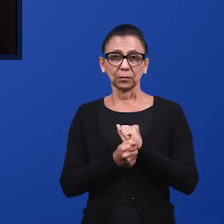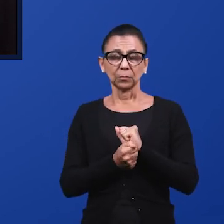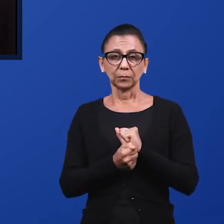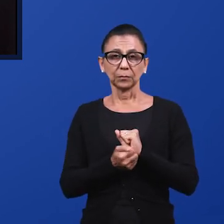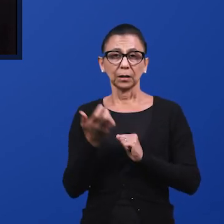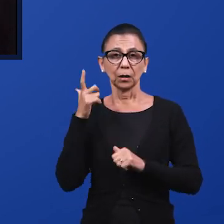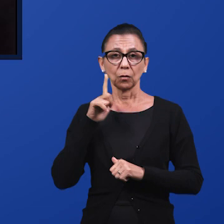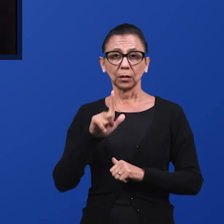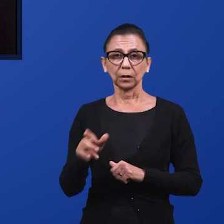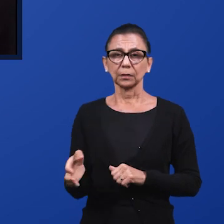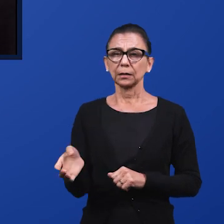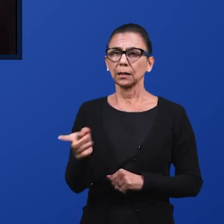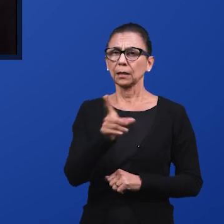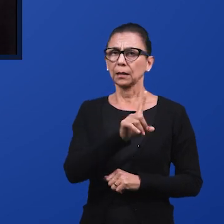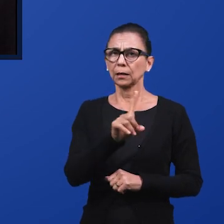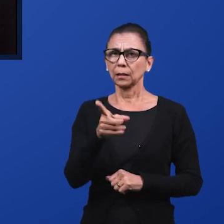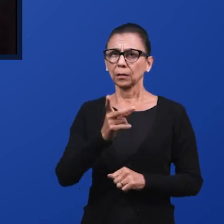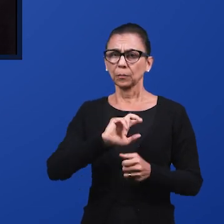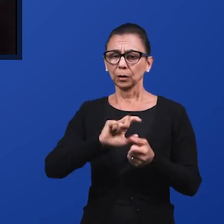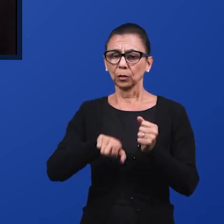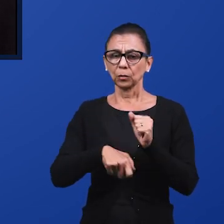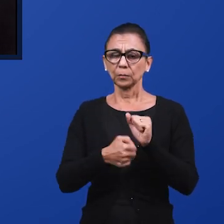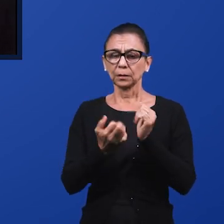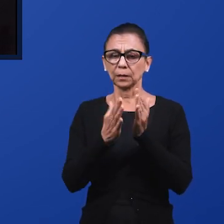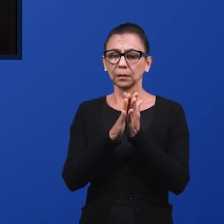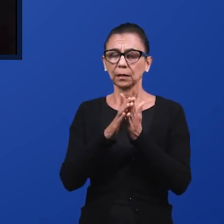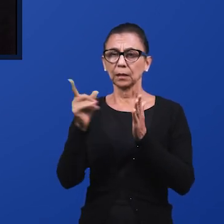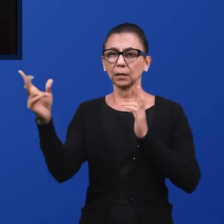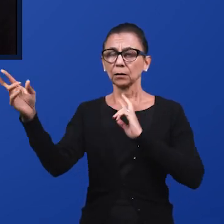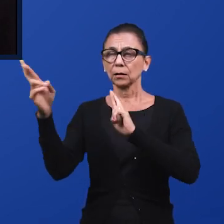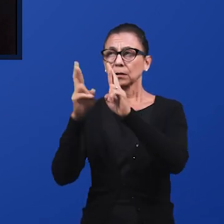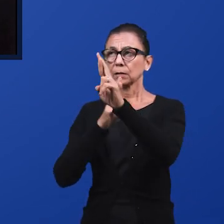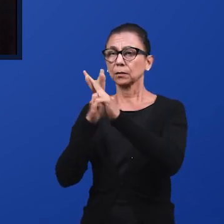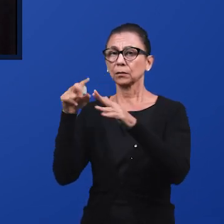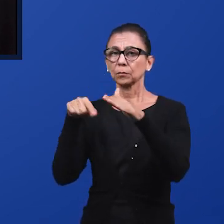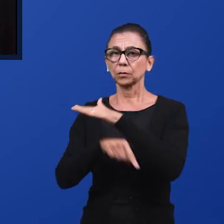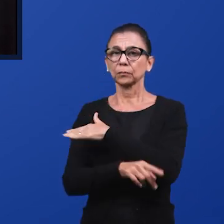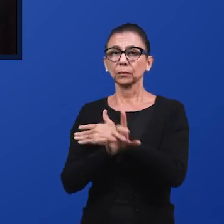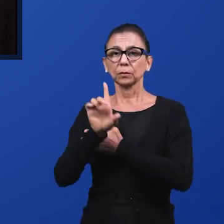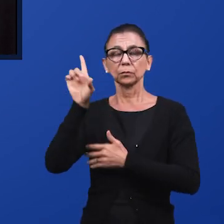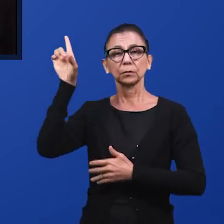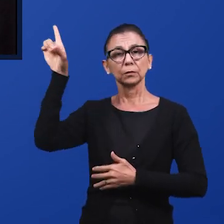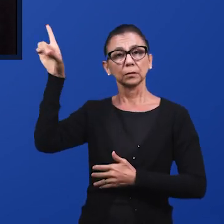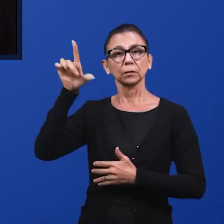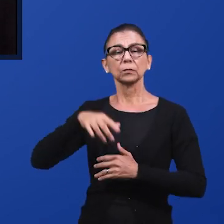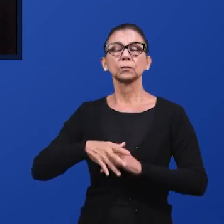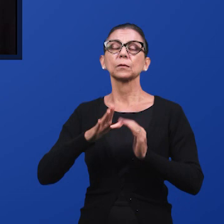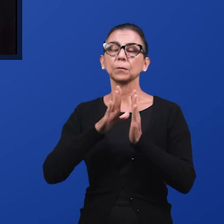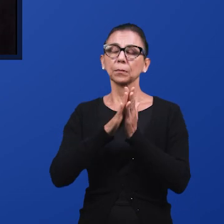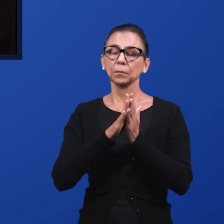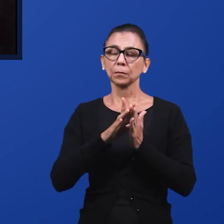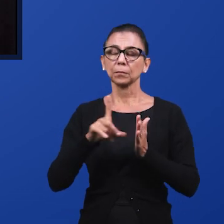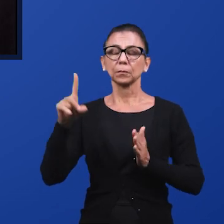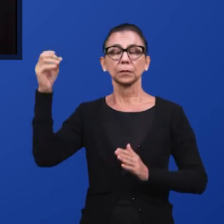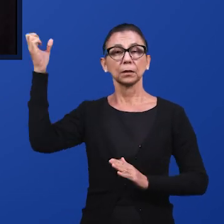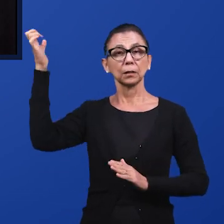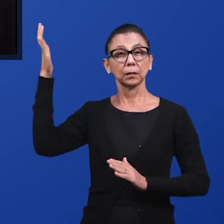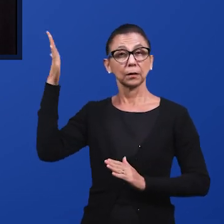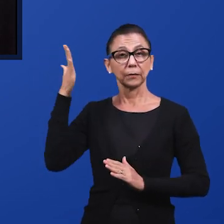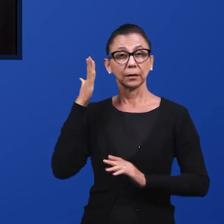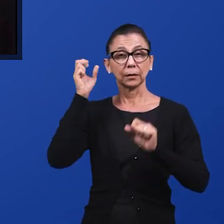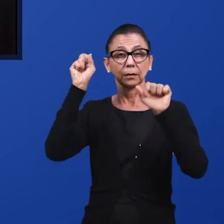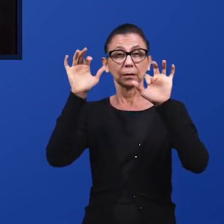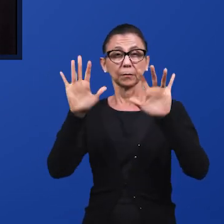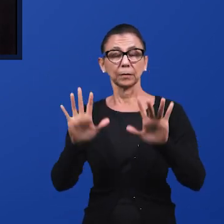é o mistério contido na palavra que nos leva a ter uma relação mais profunda com Deus. E a palavra revelada, as